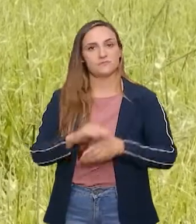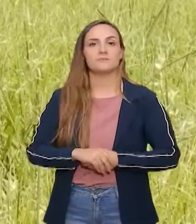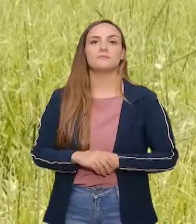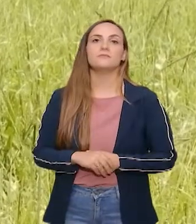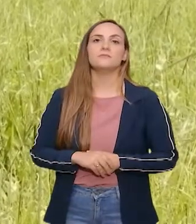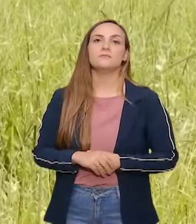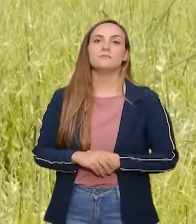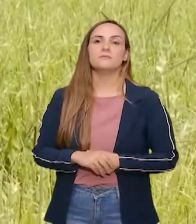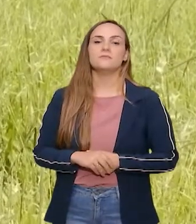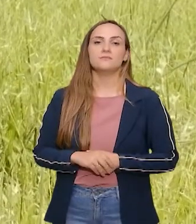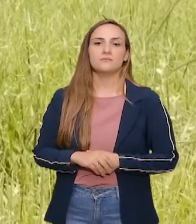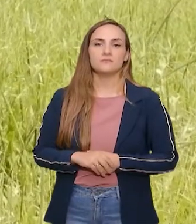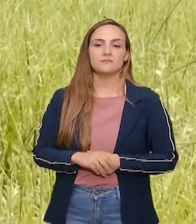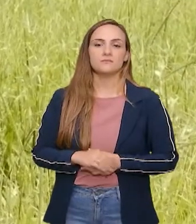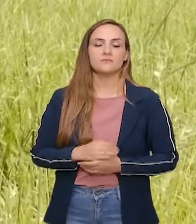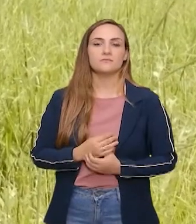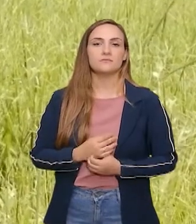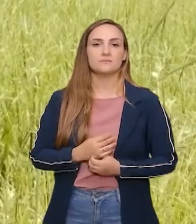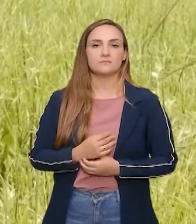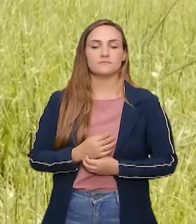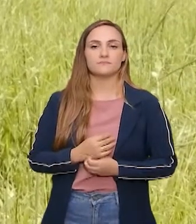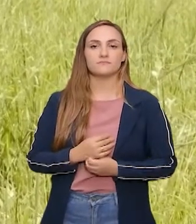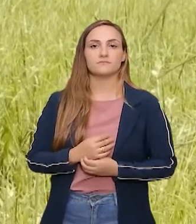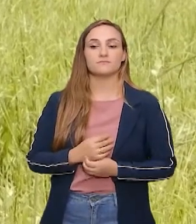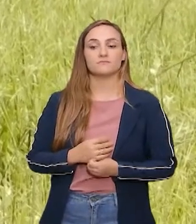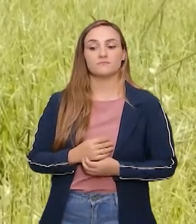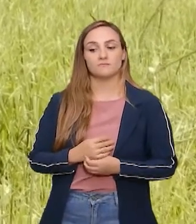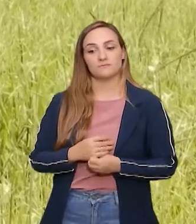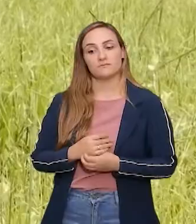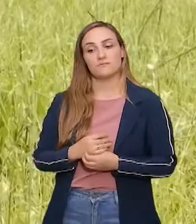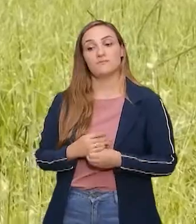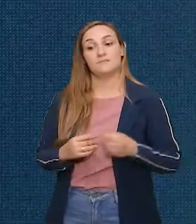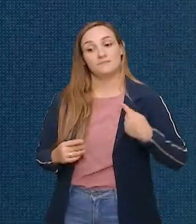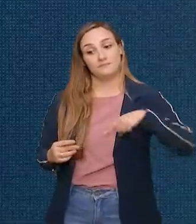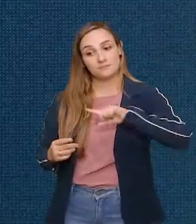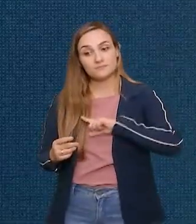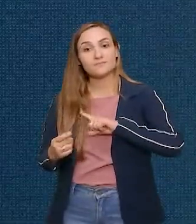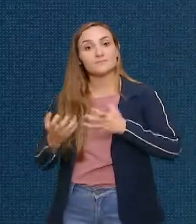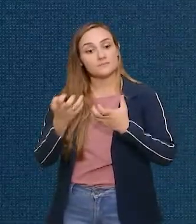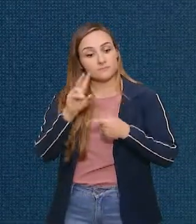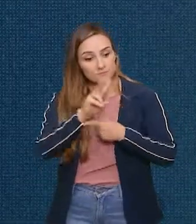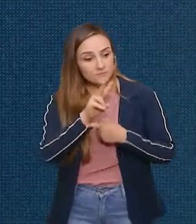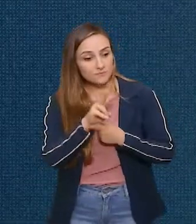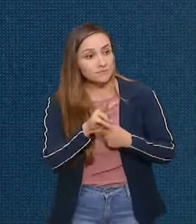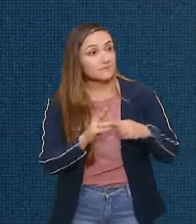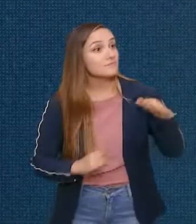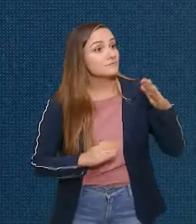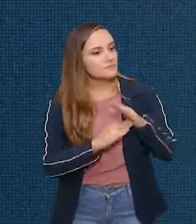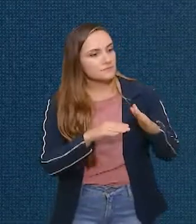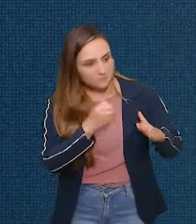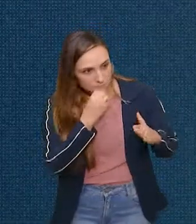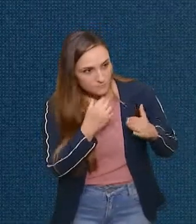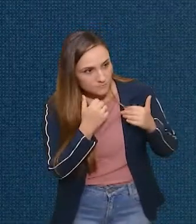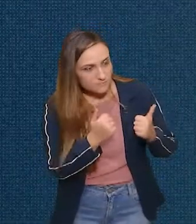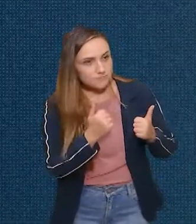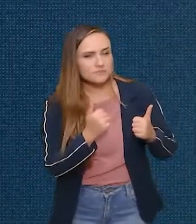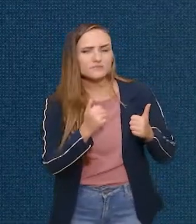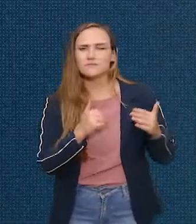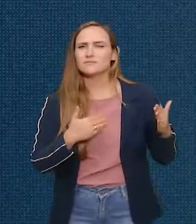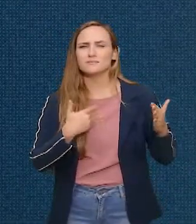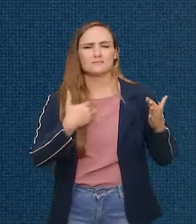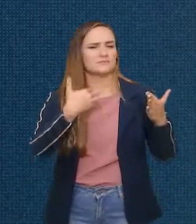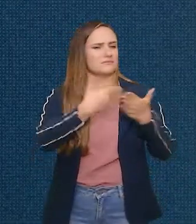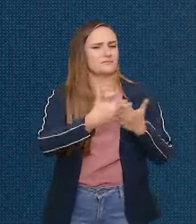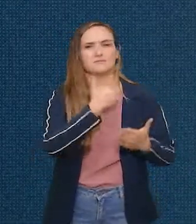diz o próprio nome da ONG Ara. Então, nós queremos cuidar deles até que todos tenham uma